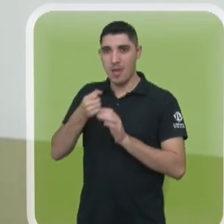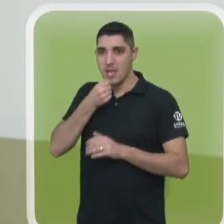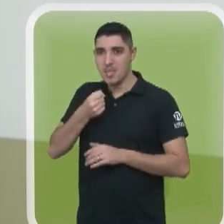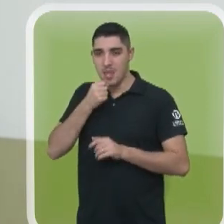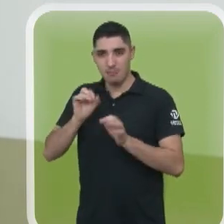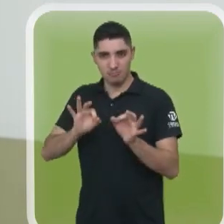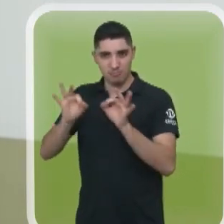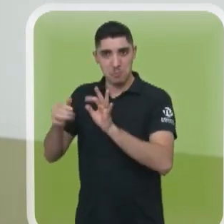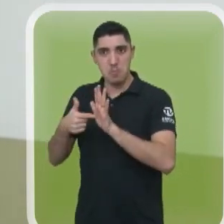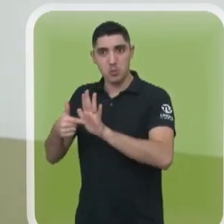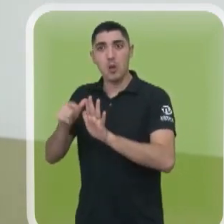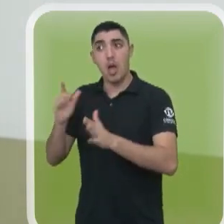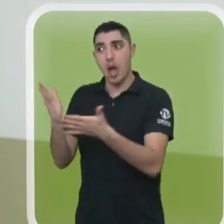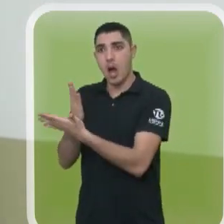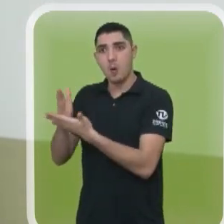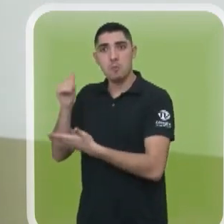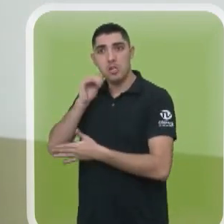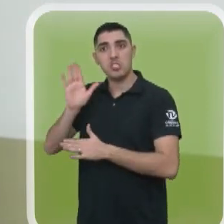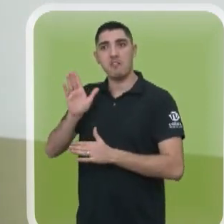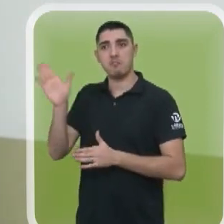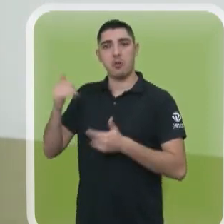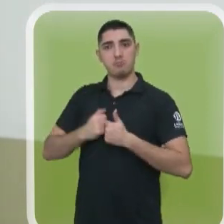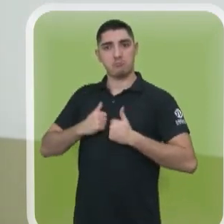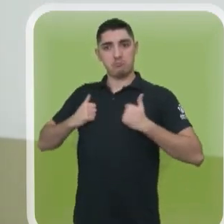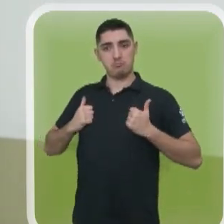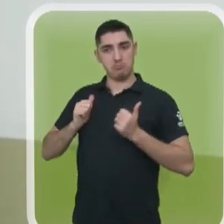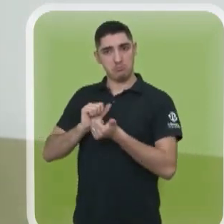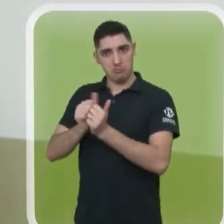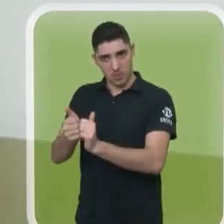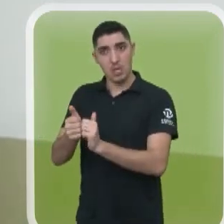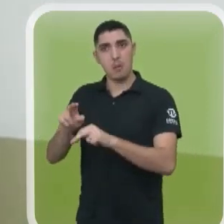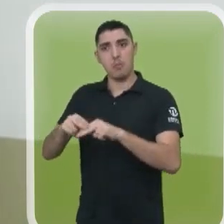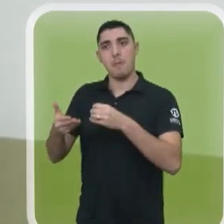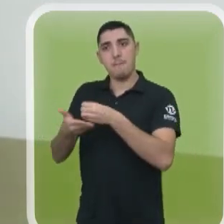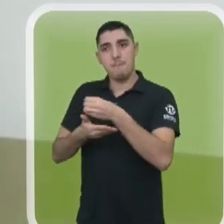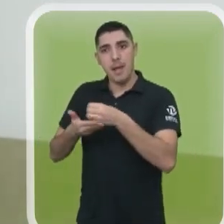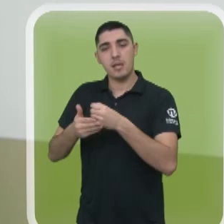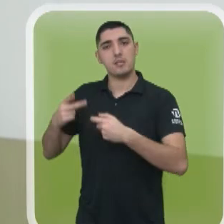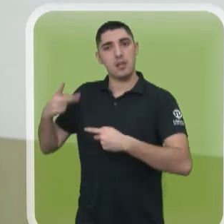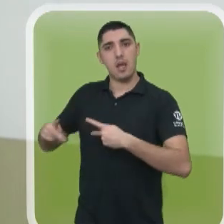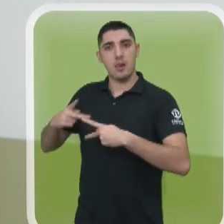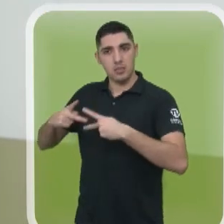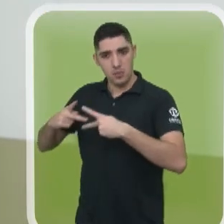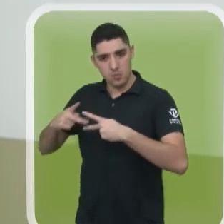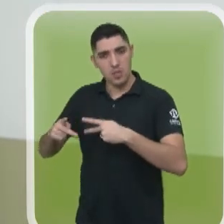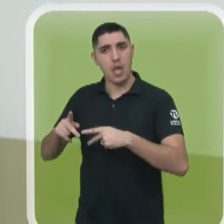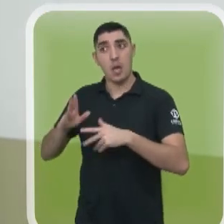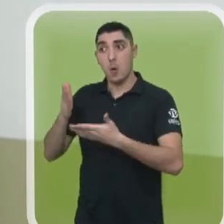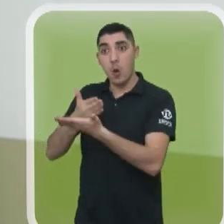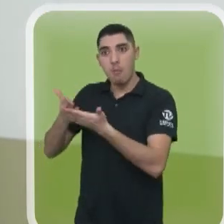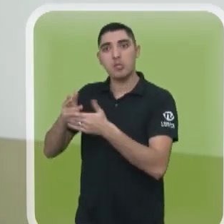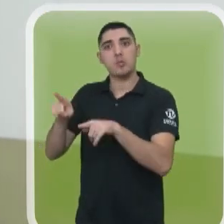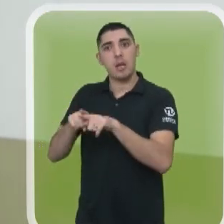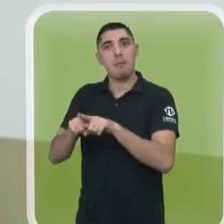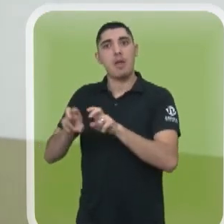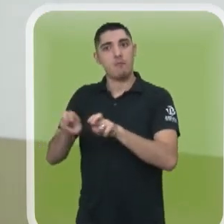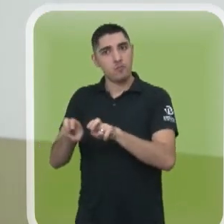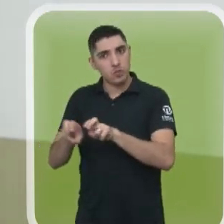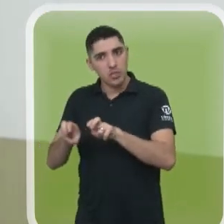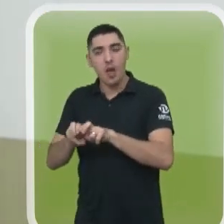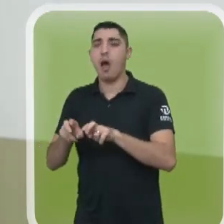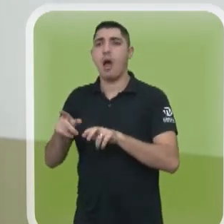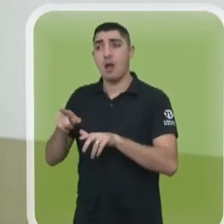algumas meninas já foram Pateta cidadão categorias de base do São José jogaram começaram a jogar futsal enfim é uma